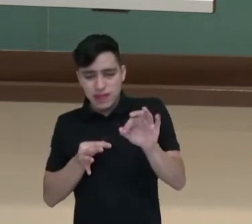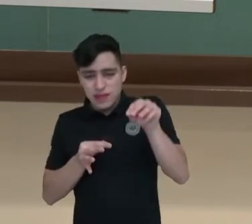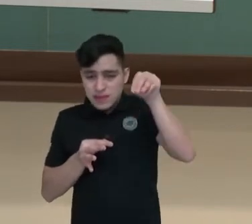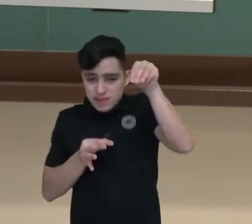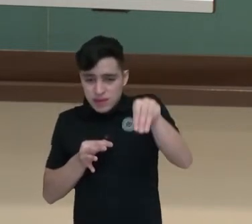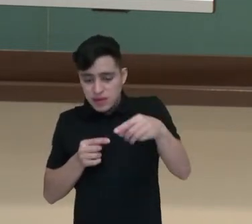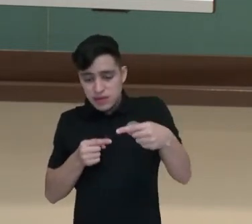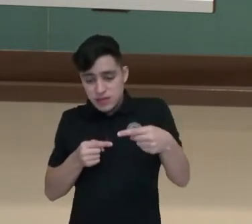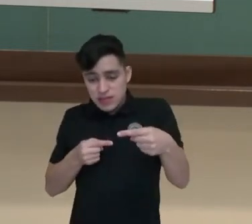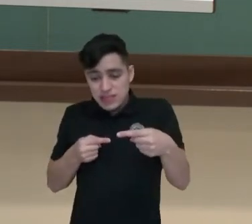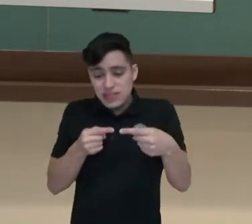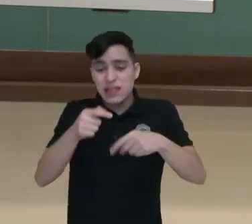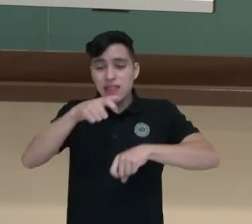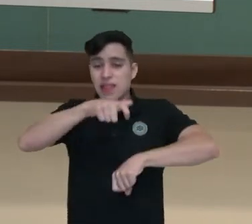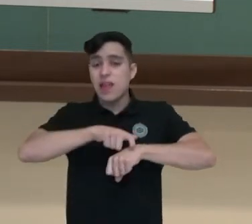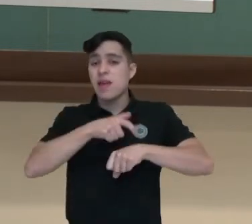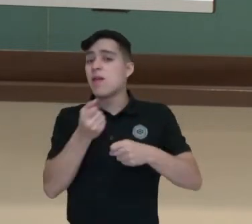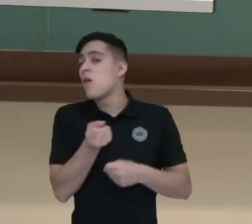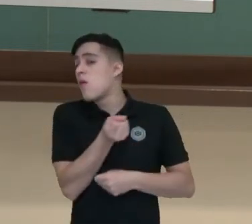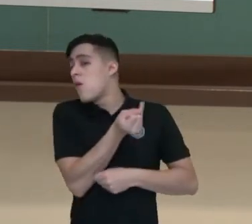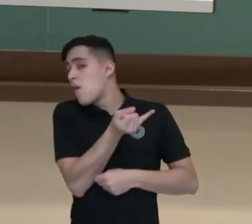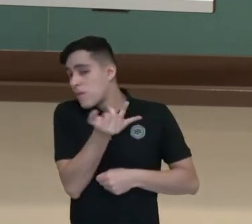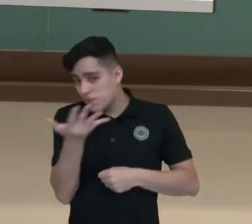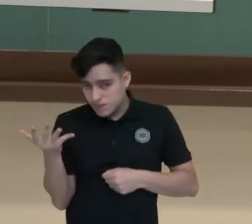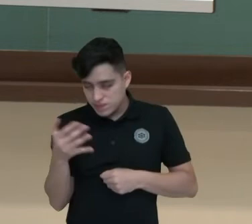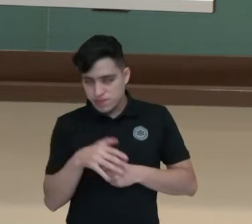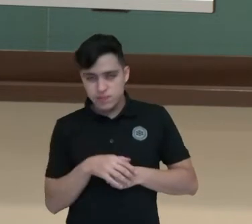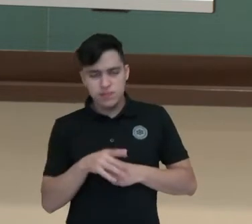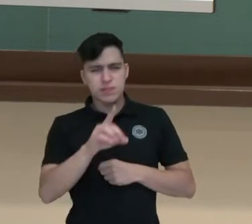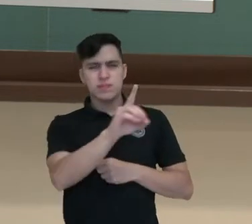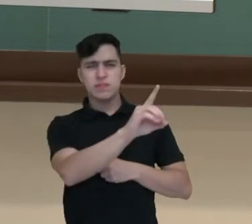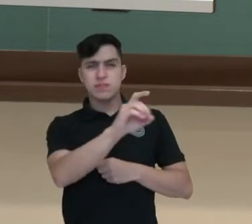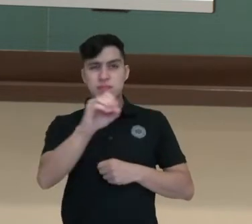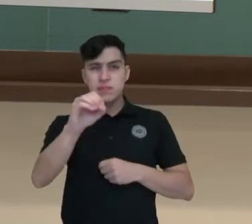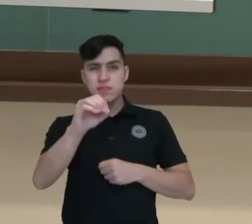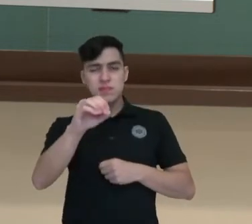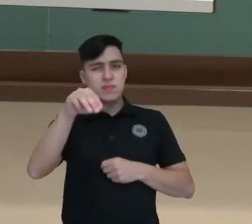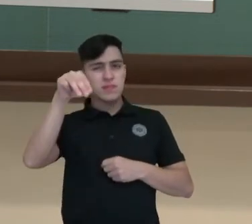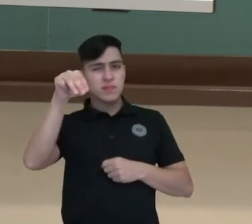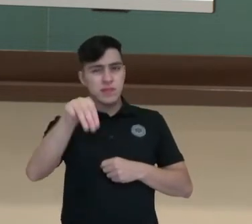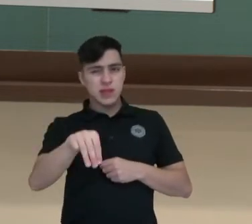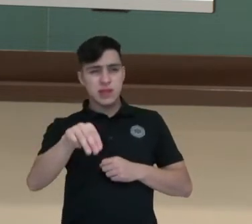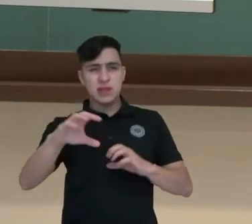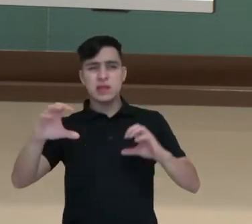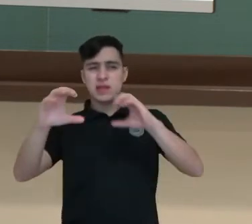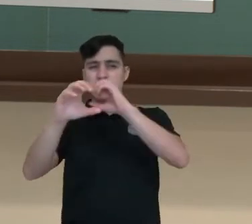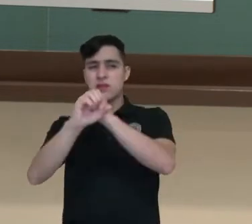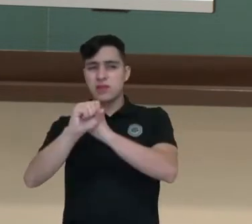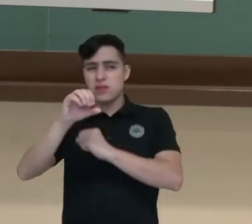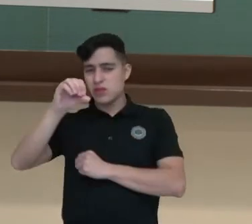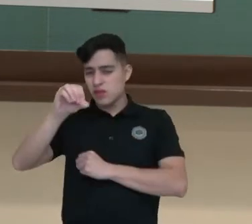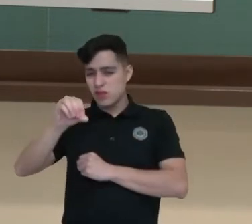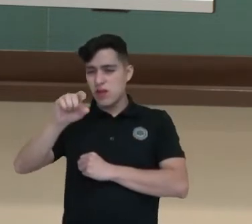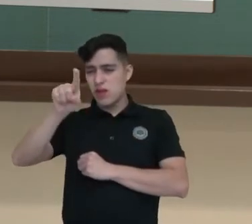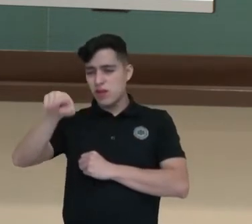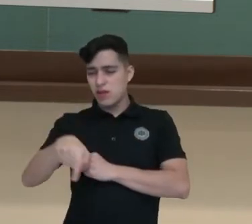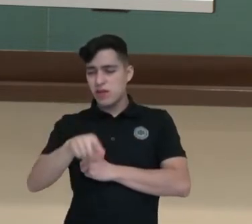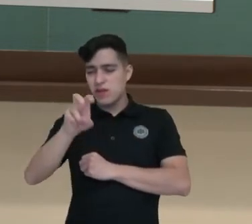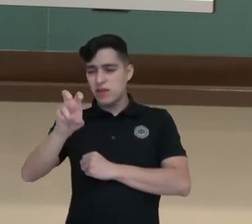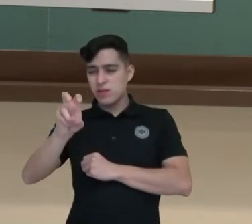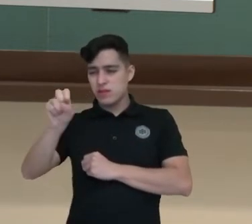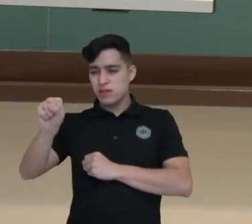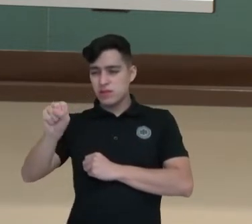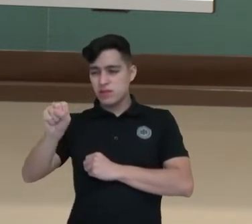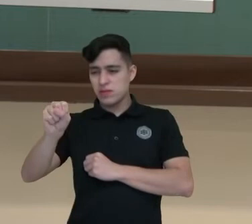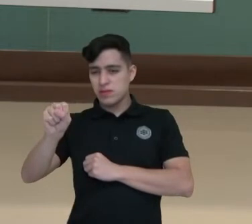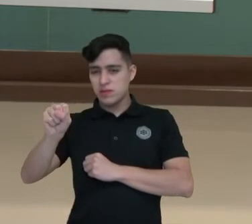Então, notem, pessoal, que ele percorreu 100 metros em os segundos ali dele,